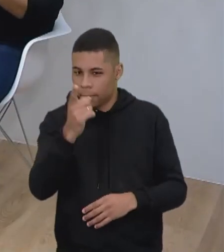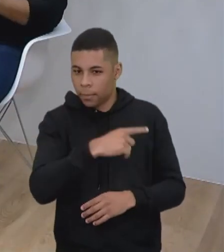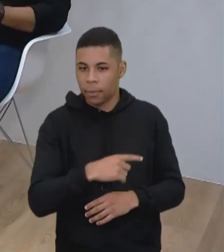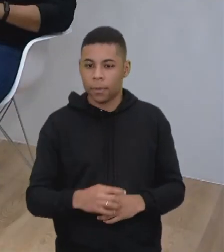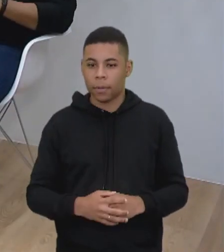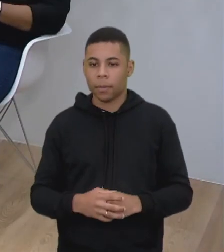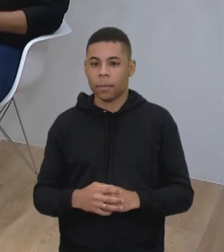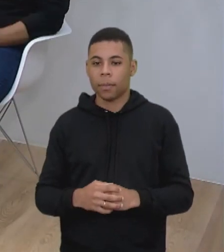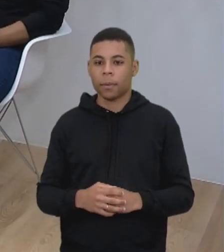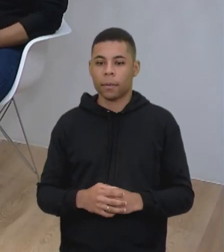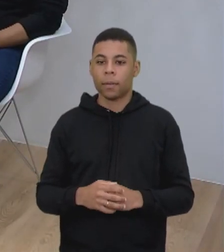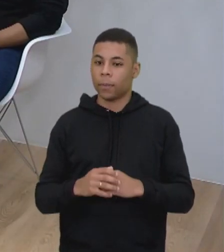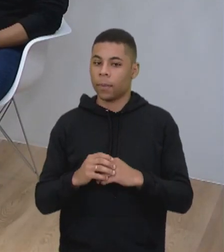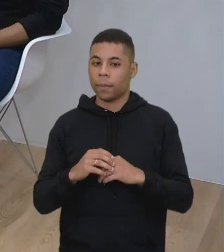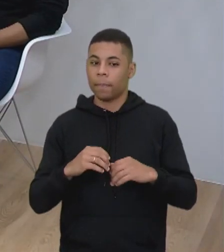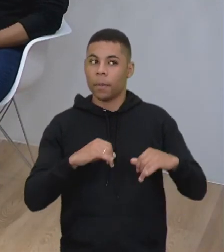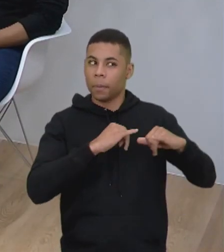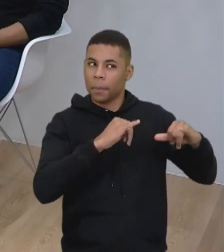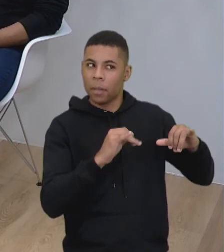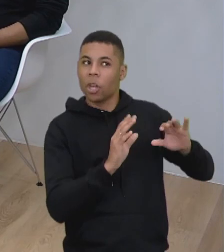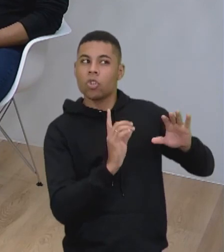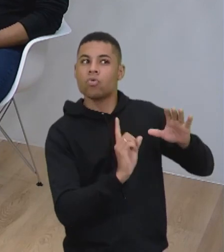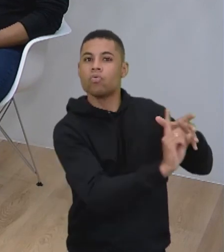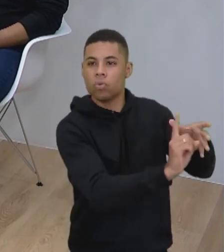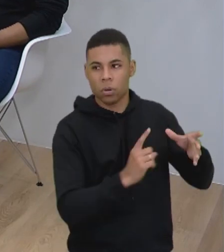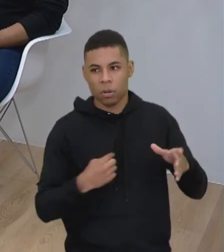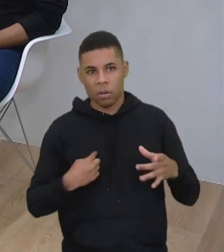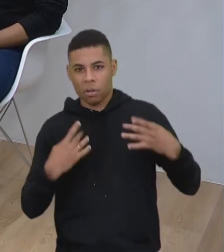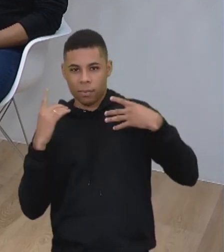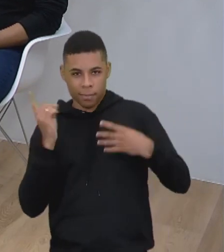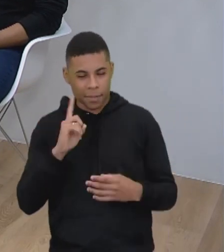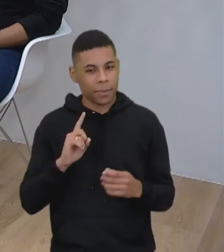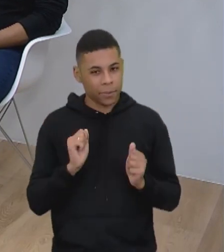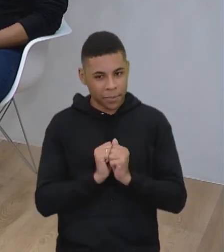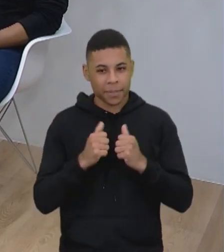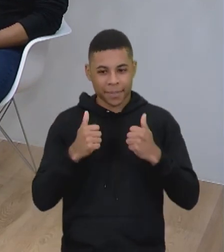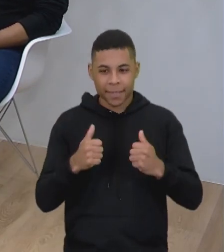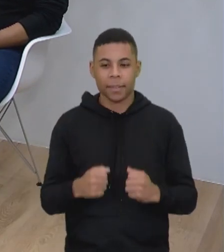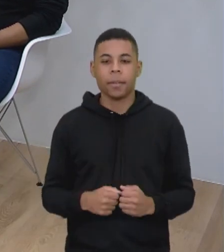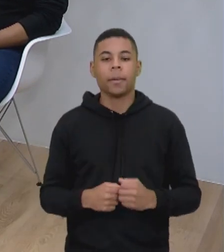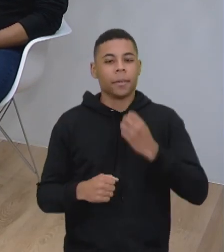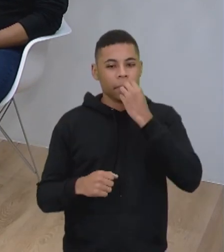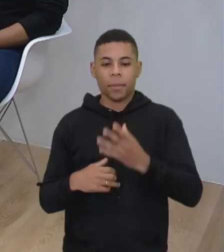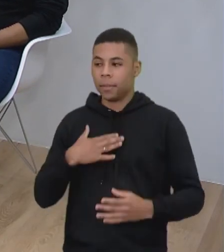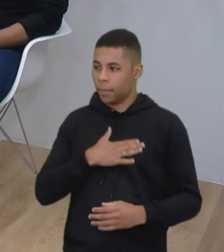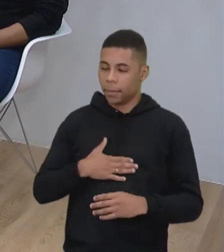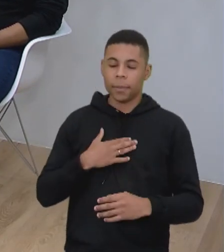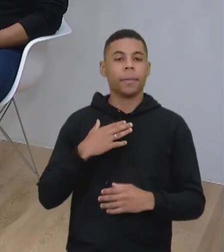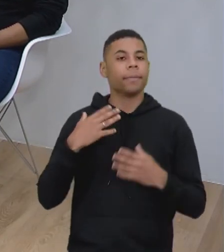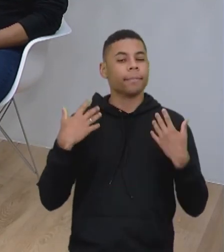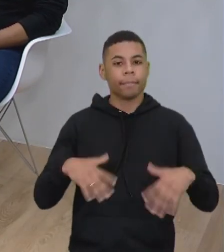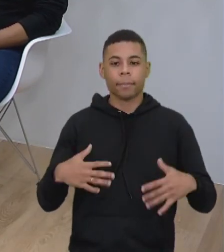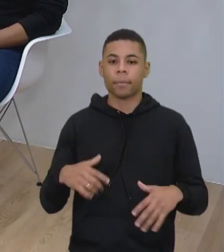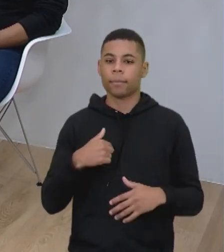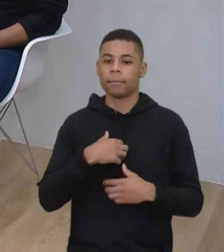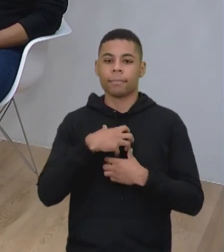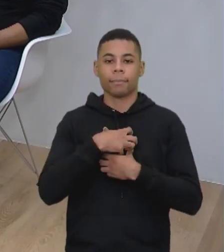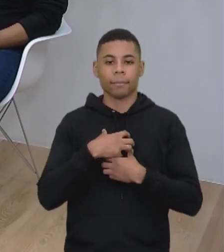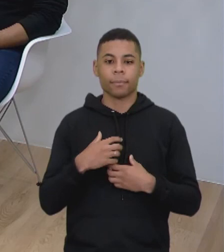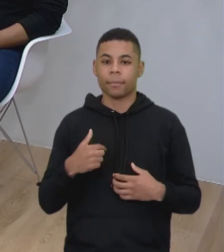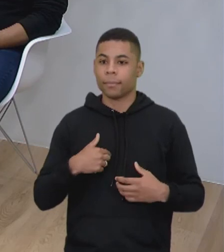larguem eles não, faz junto. Então eu ia falar, professor Mauro Farias, Jocélio, olha, foi um prazer maravilhoso. Olha, eu estou me sentindo